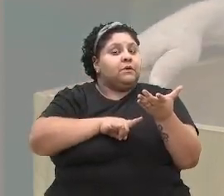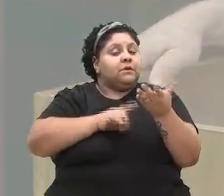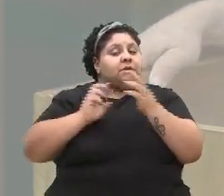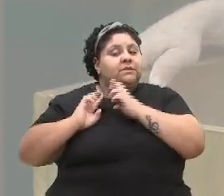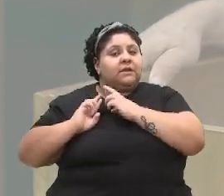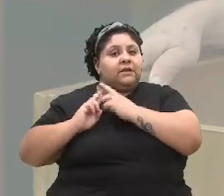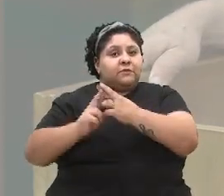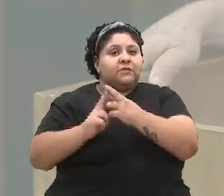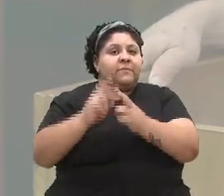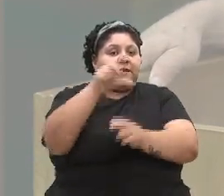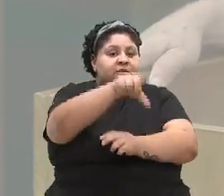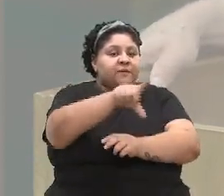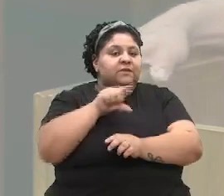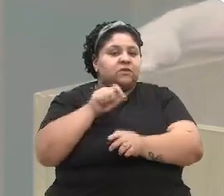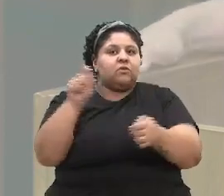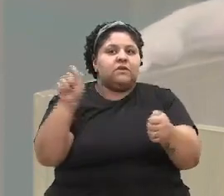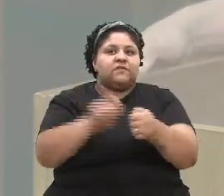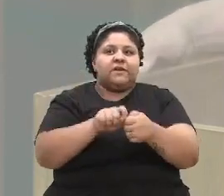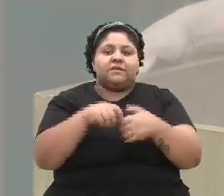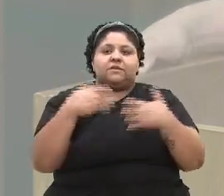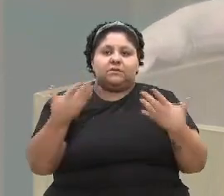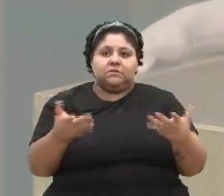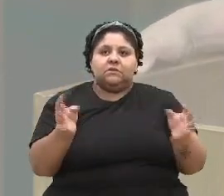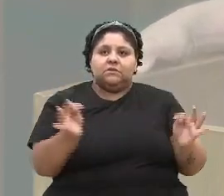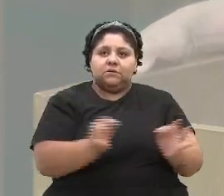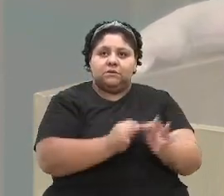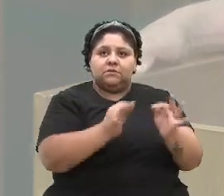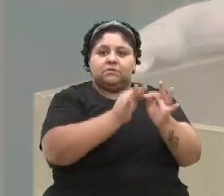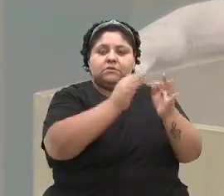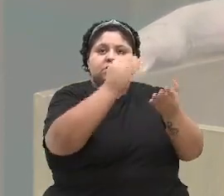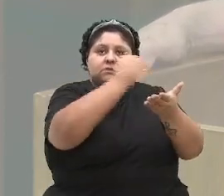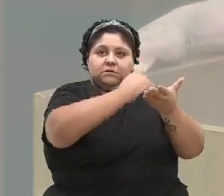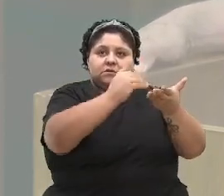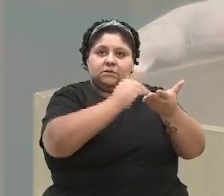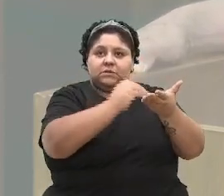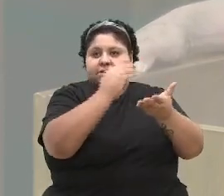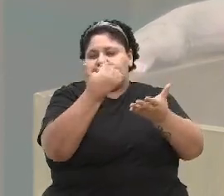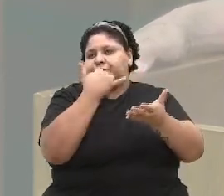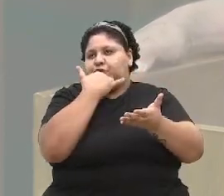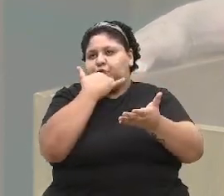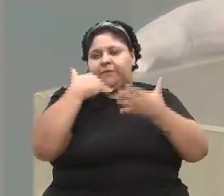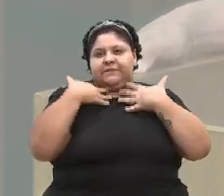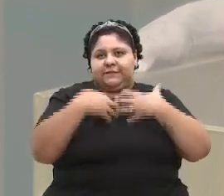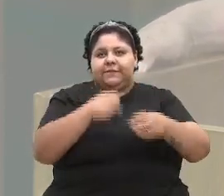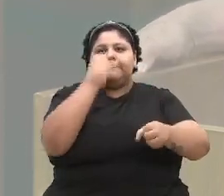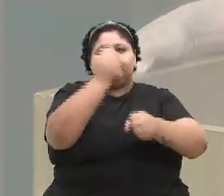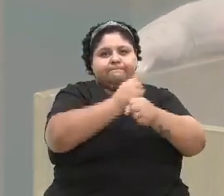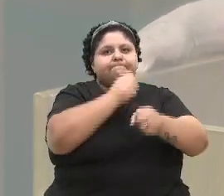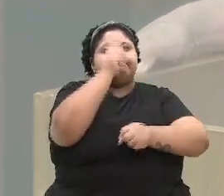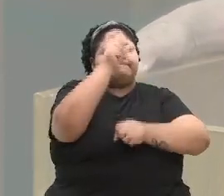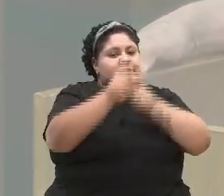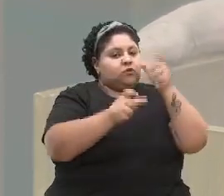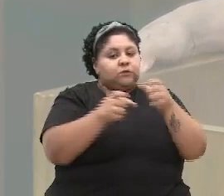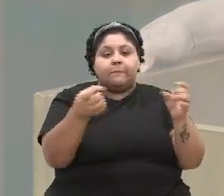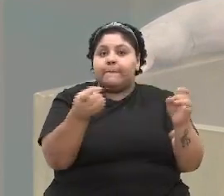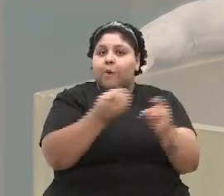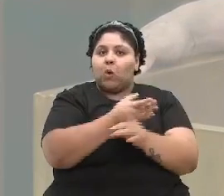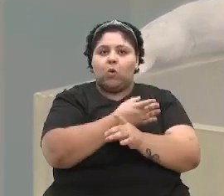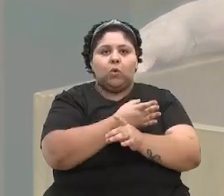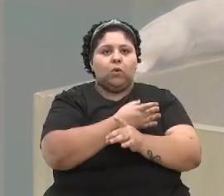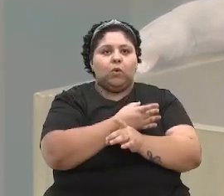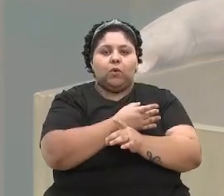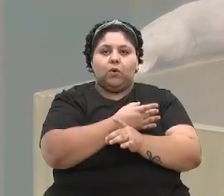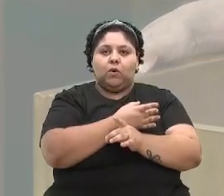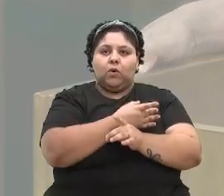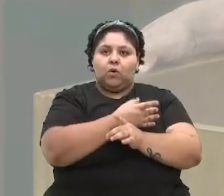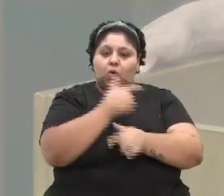Câmara. E nos técnicos da Secretaria de Obras, pessoas qualificadas, com